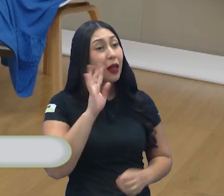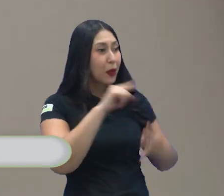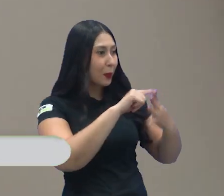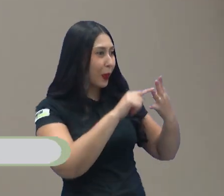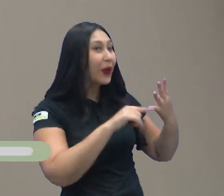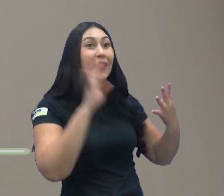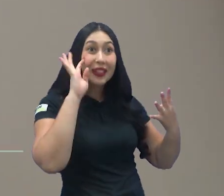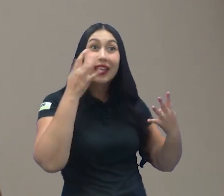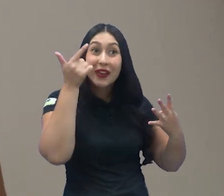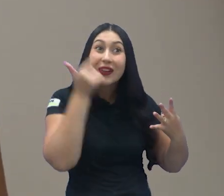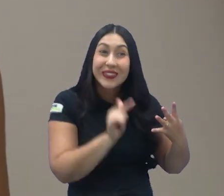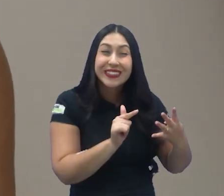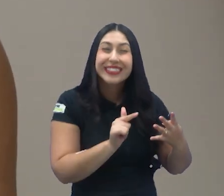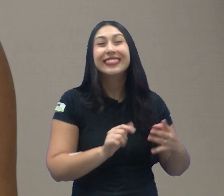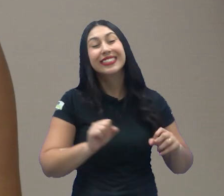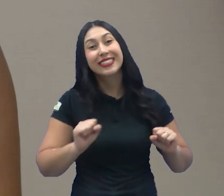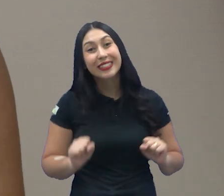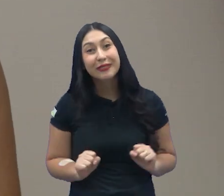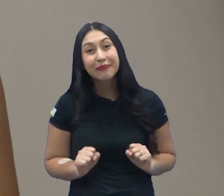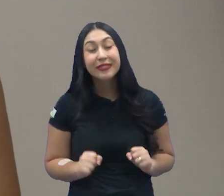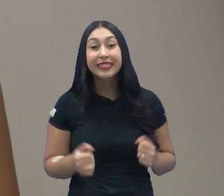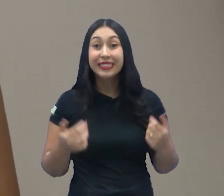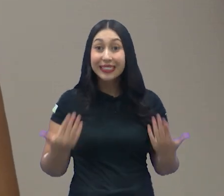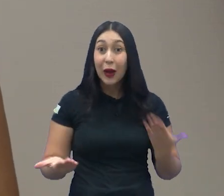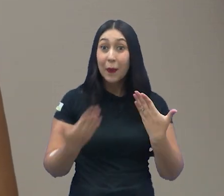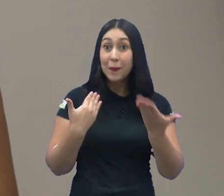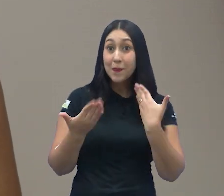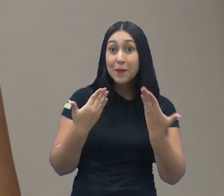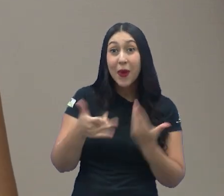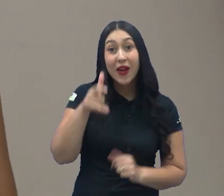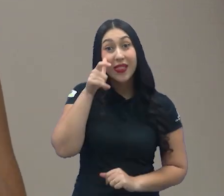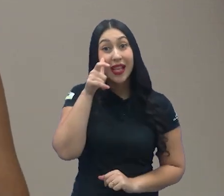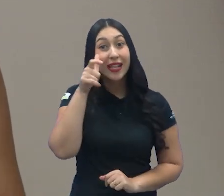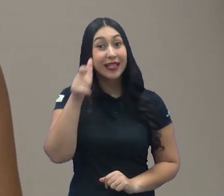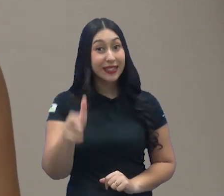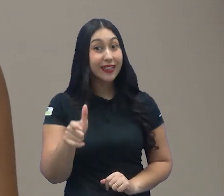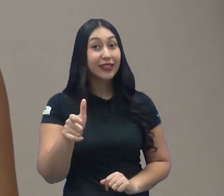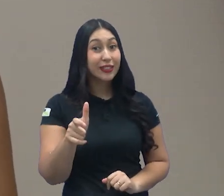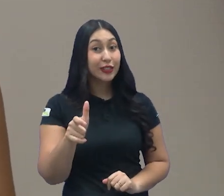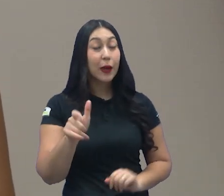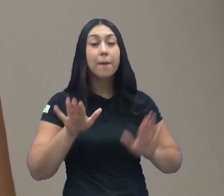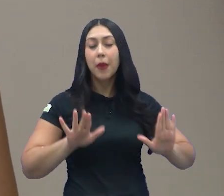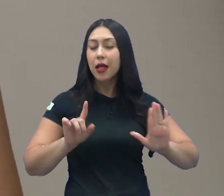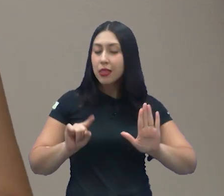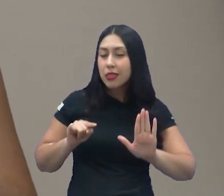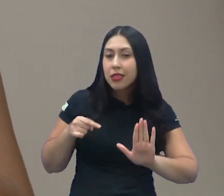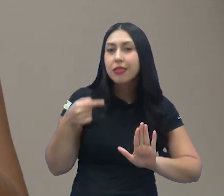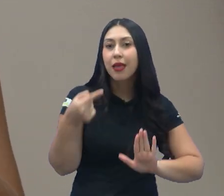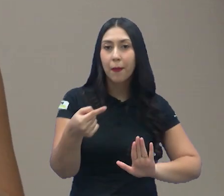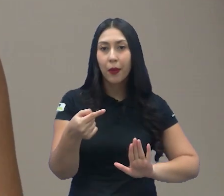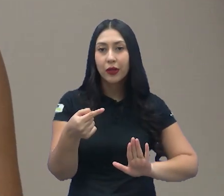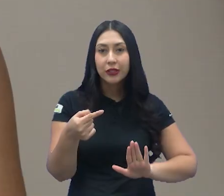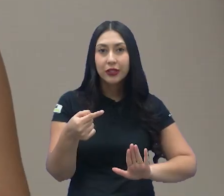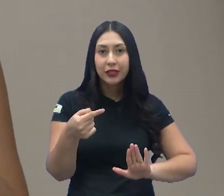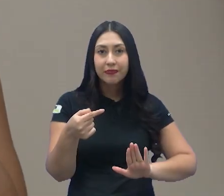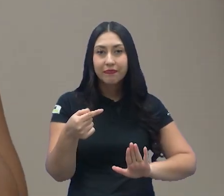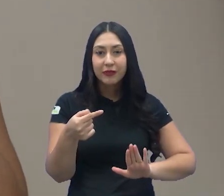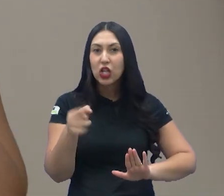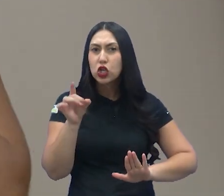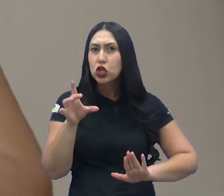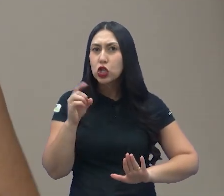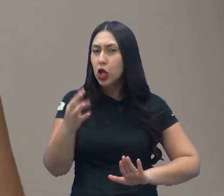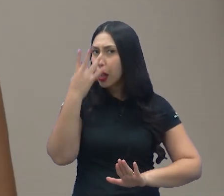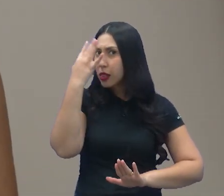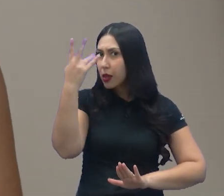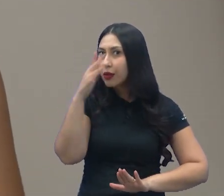os problemas. Olha só, gente, está muito interessante esse assunto e no próximo bloco a gente vai sair da teoria e ir